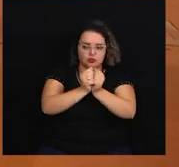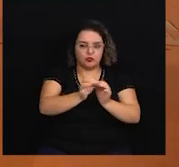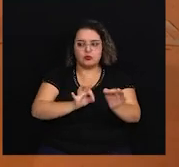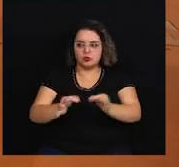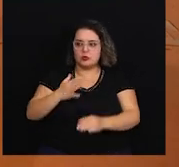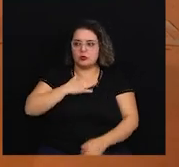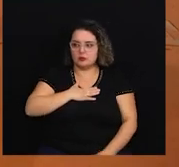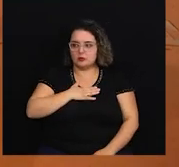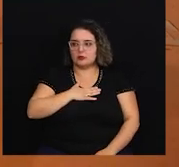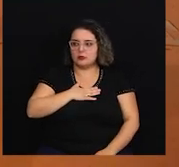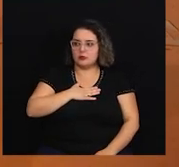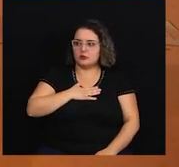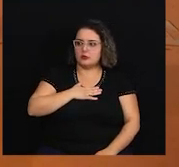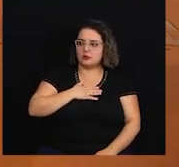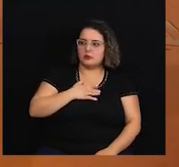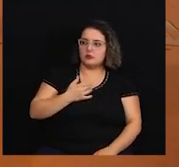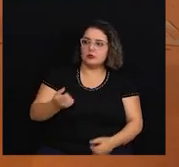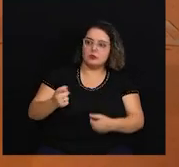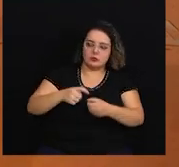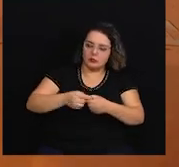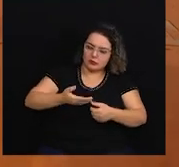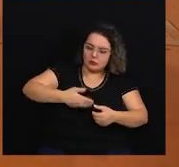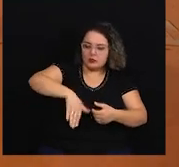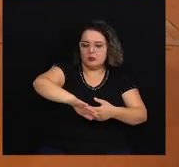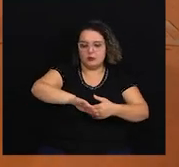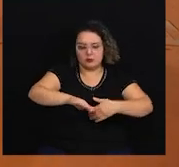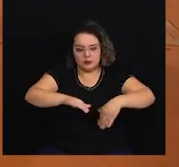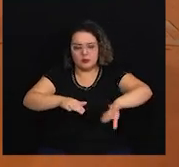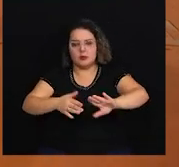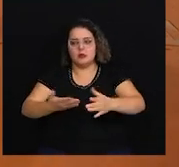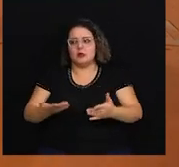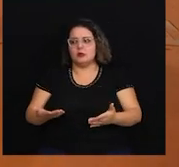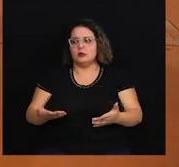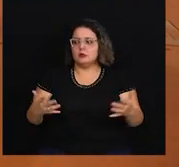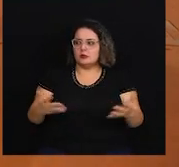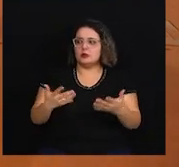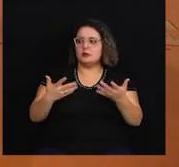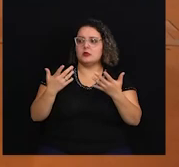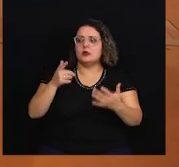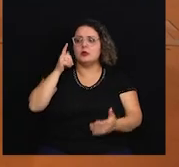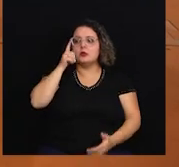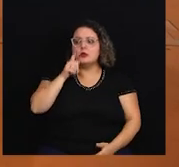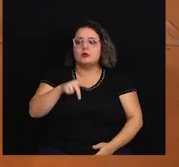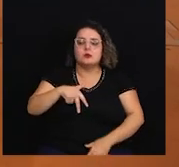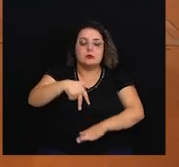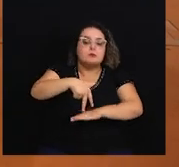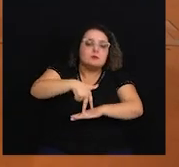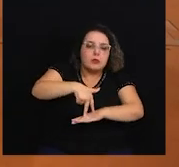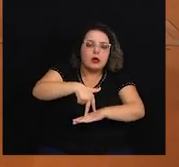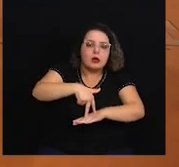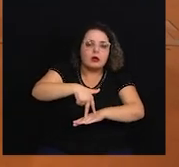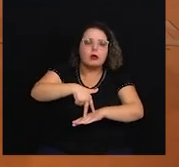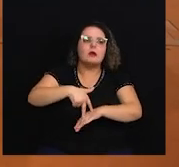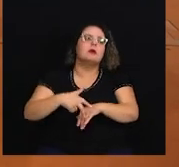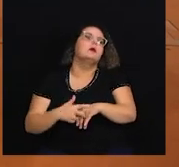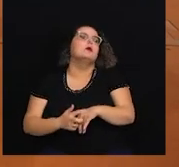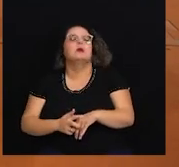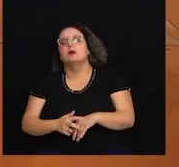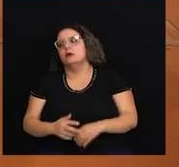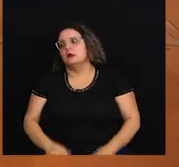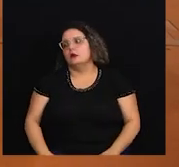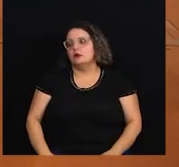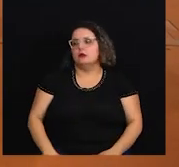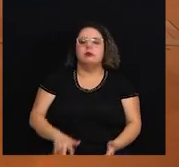e falou retornar porque quando alguma coisa para te motivar eu não consigo parar em pé Nozinho para academia eu